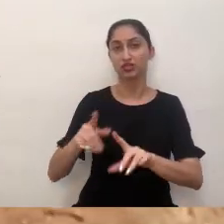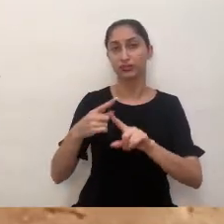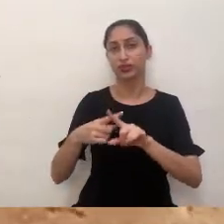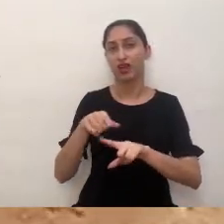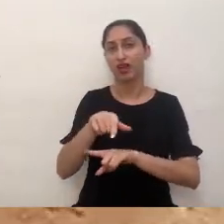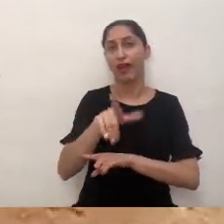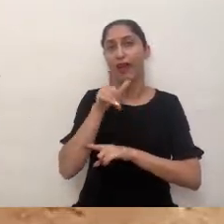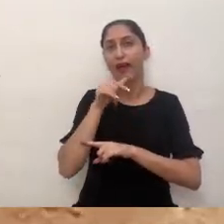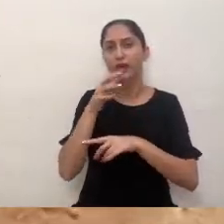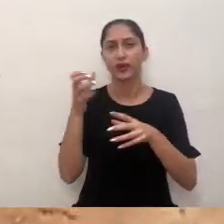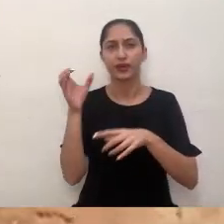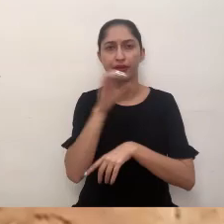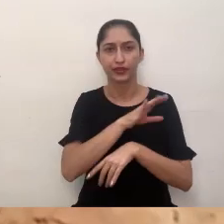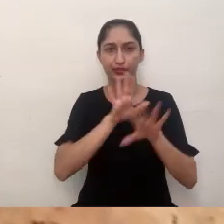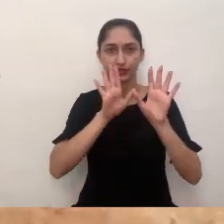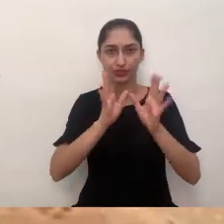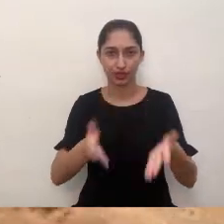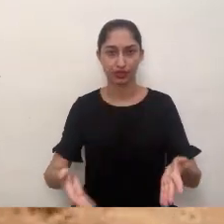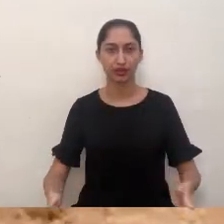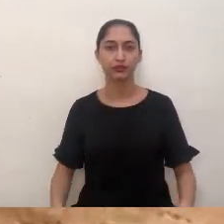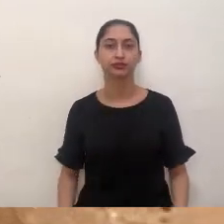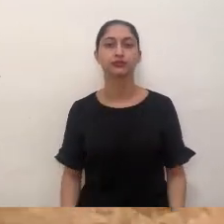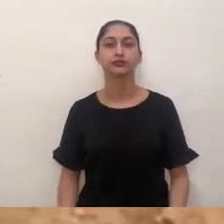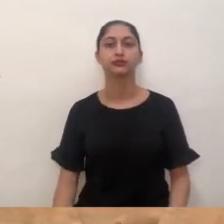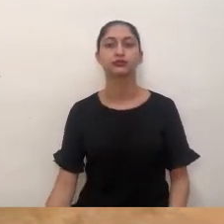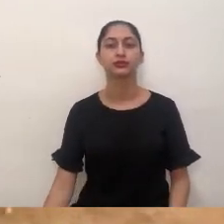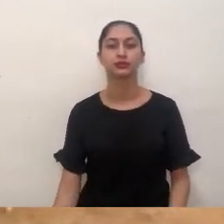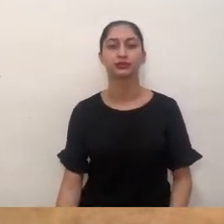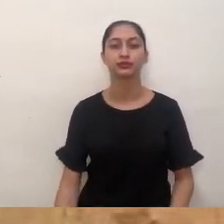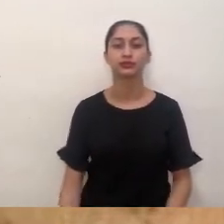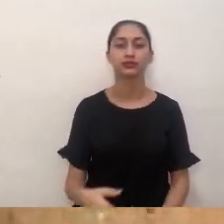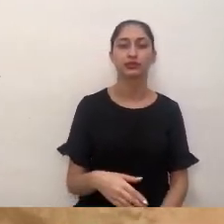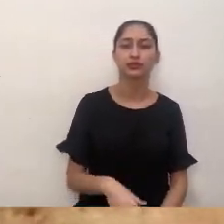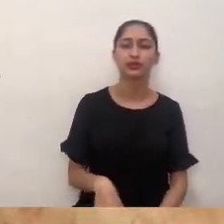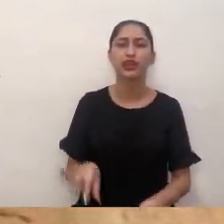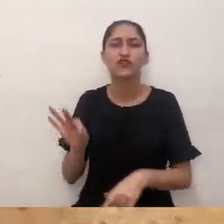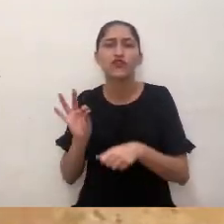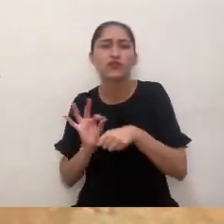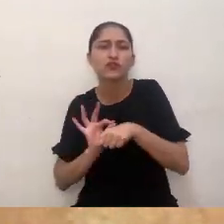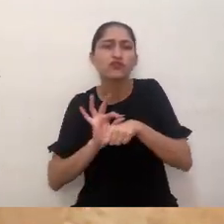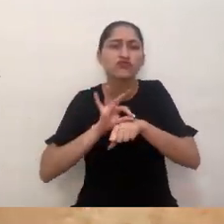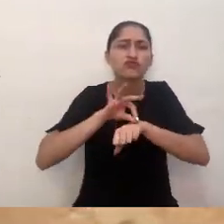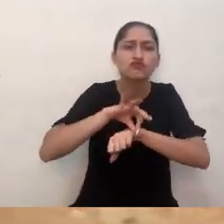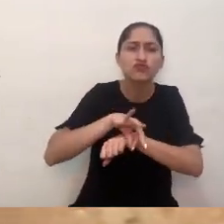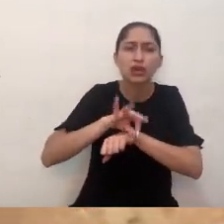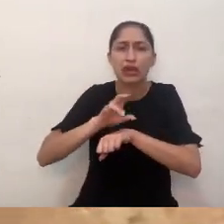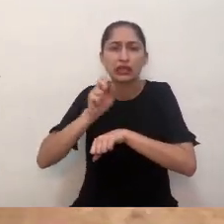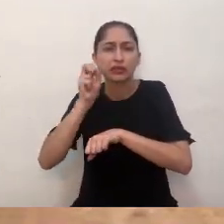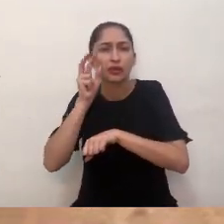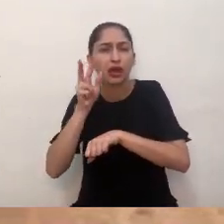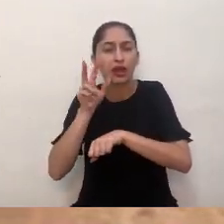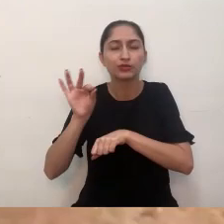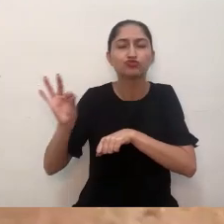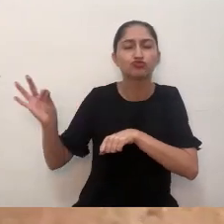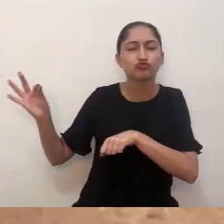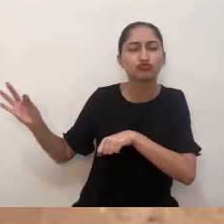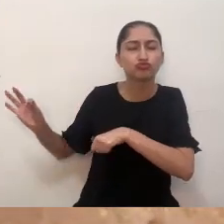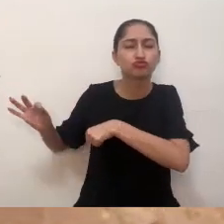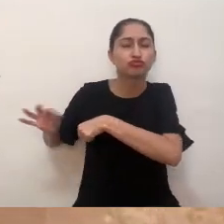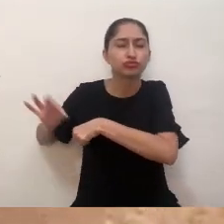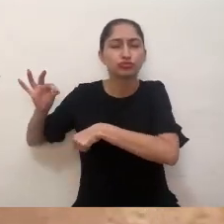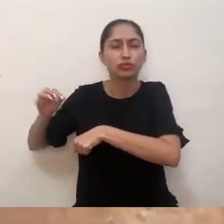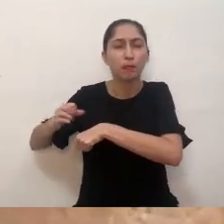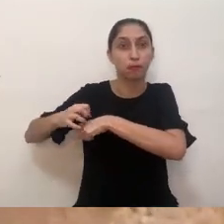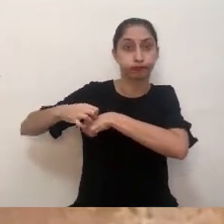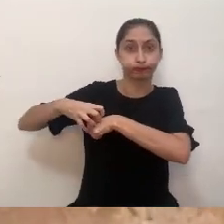é miudinha, danadinha pra morder. Quando ela morda, a gente